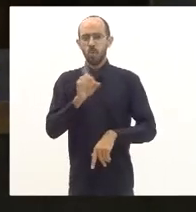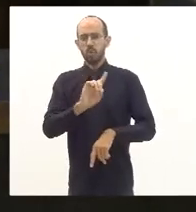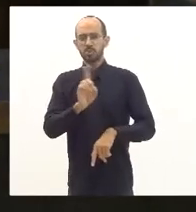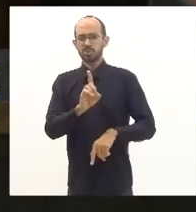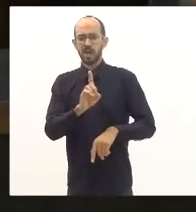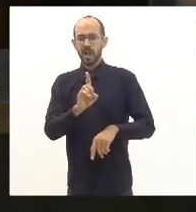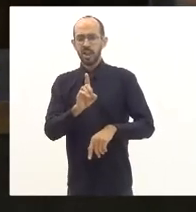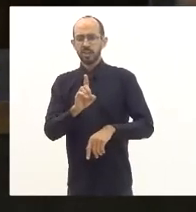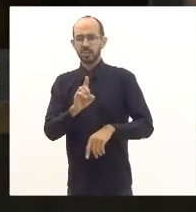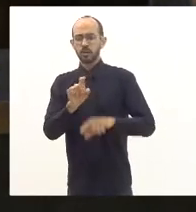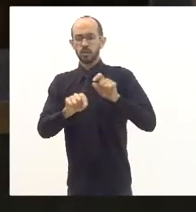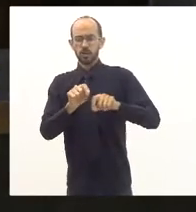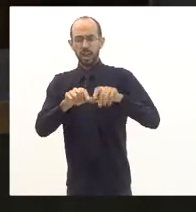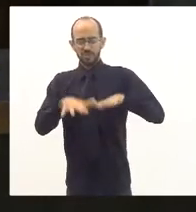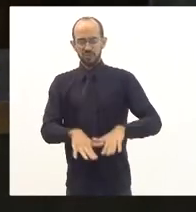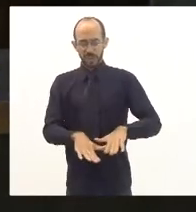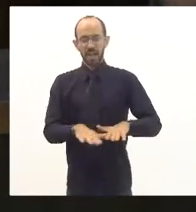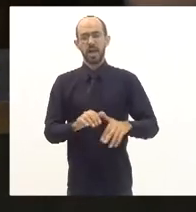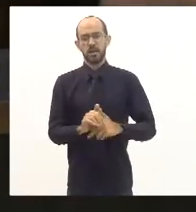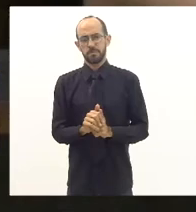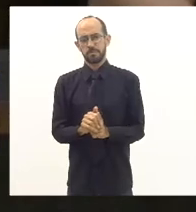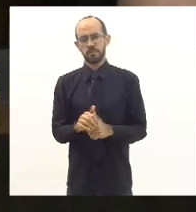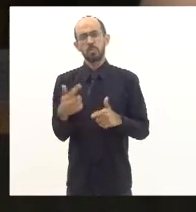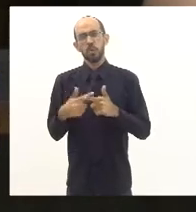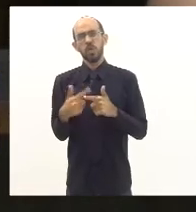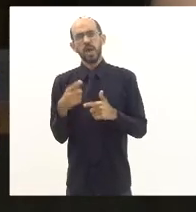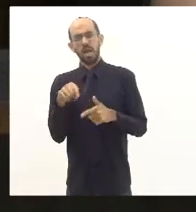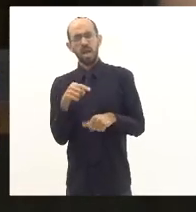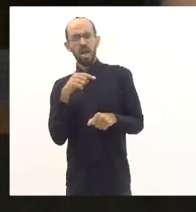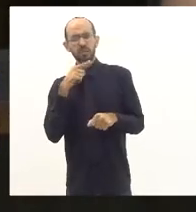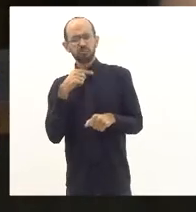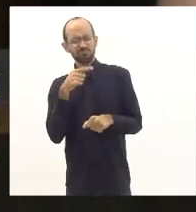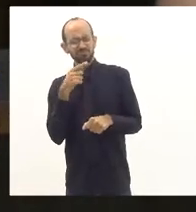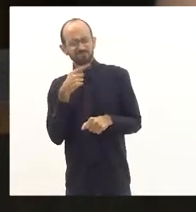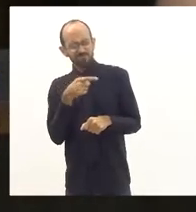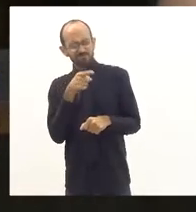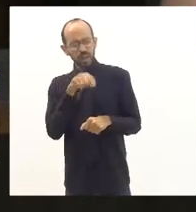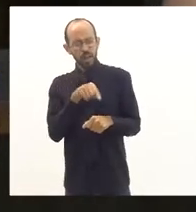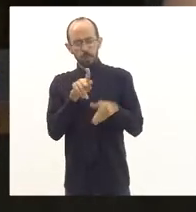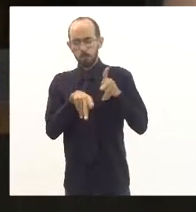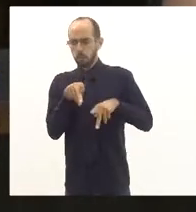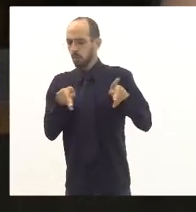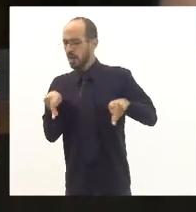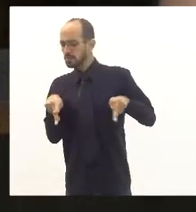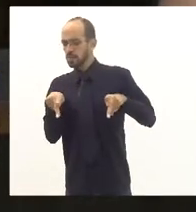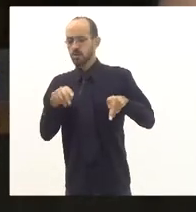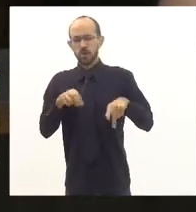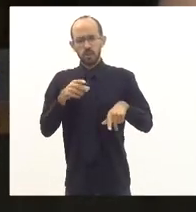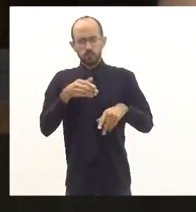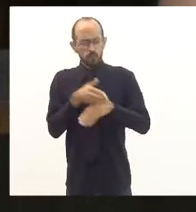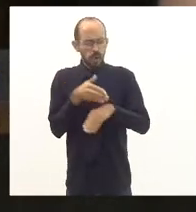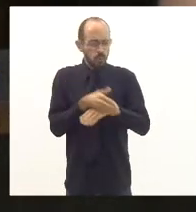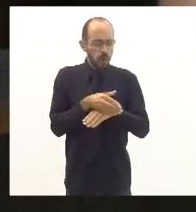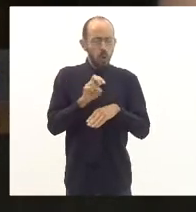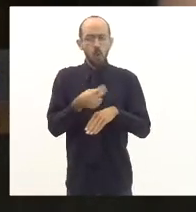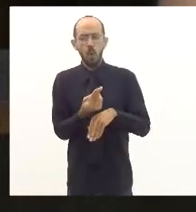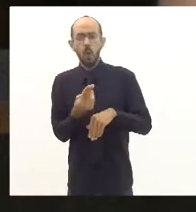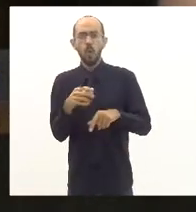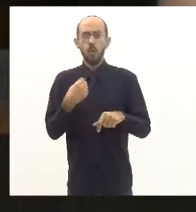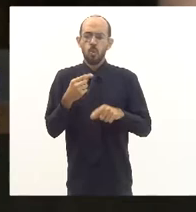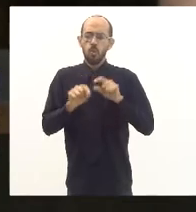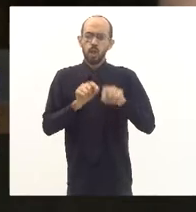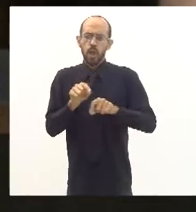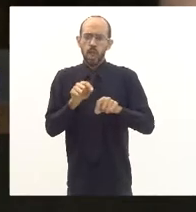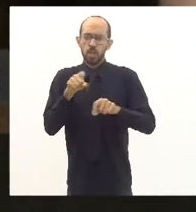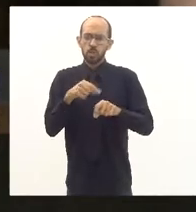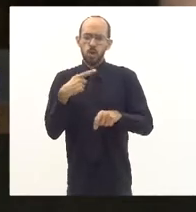consolidar, não consegue ficar, né? Será que o erro está na nossa população que vai lá, ou se ainda a gente tem